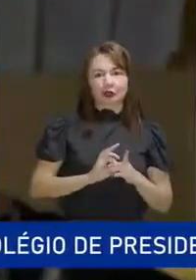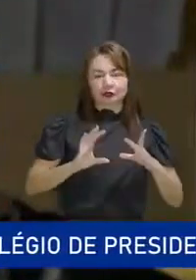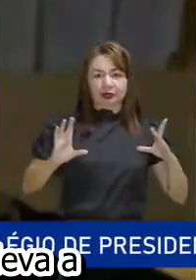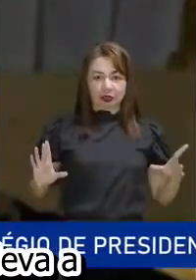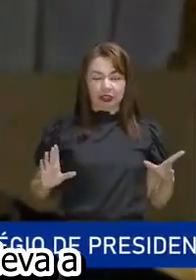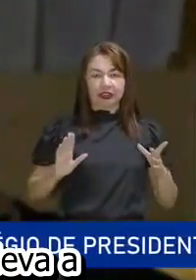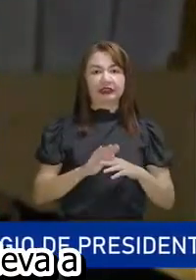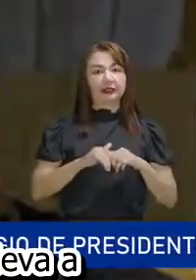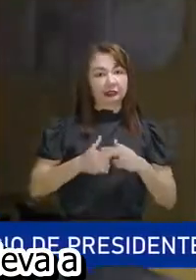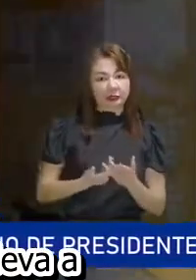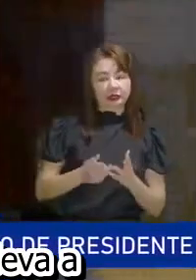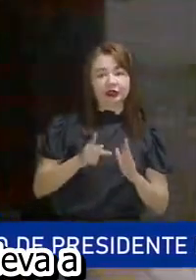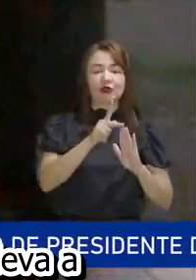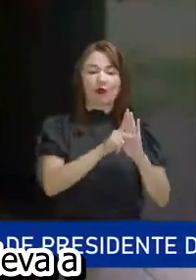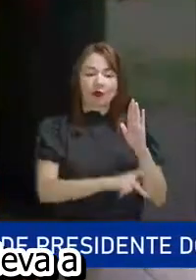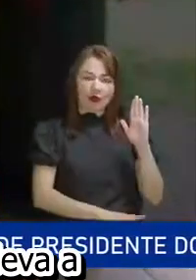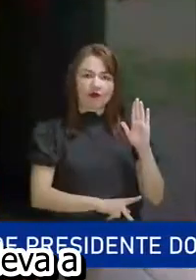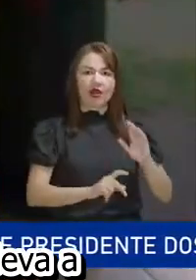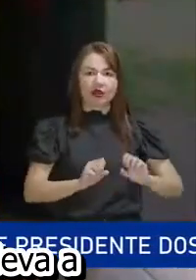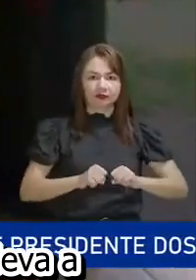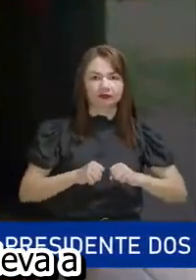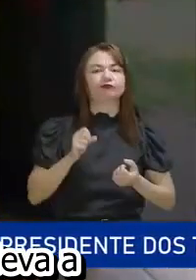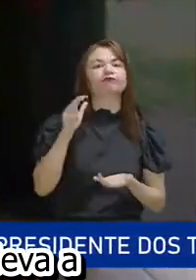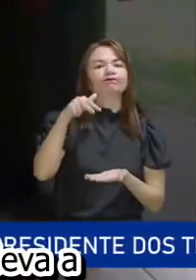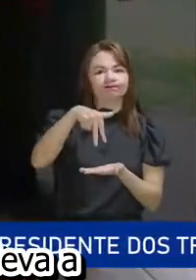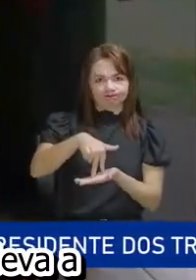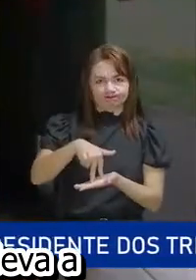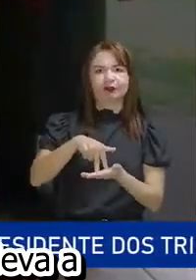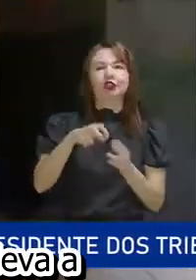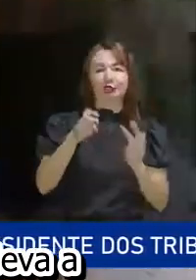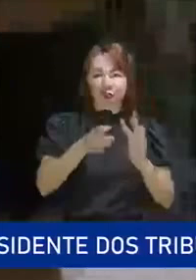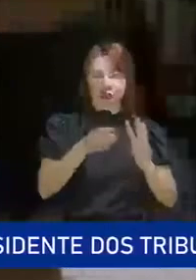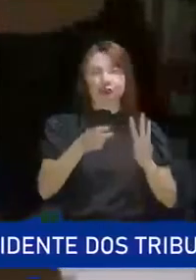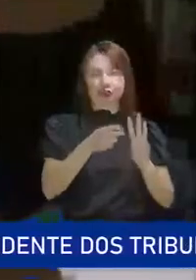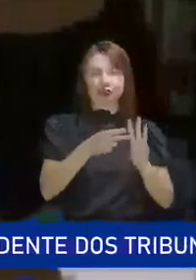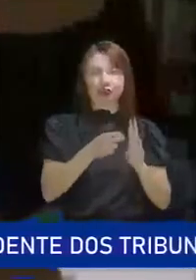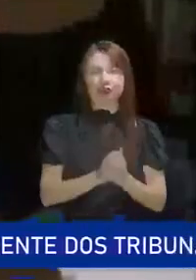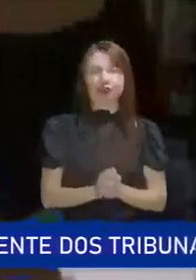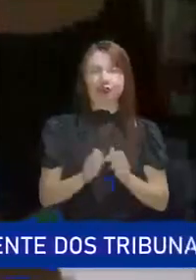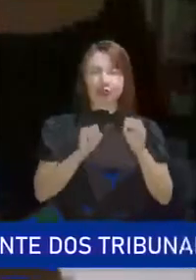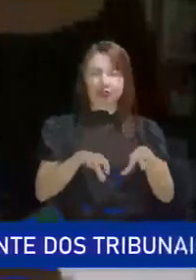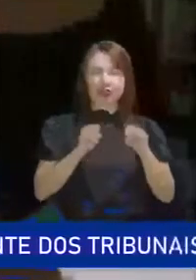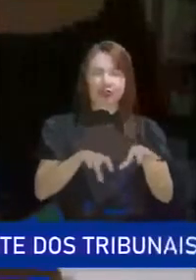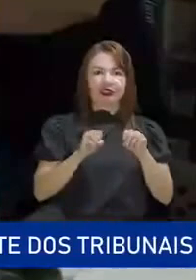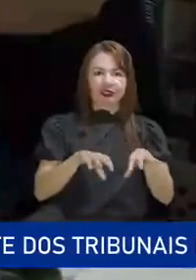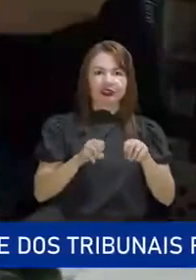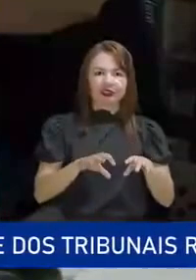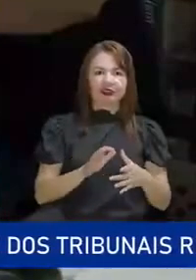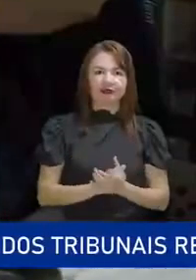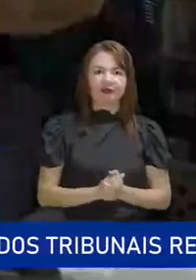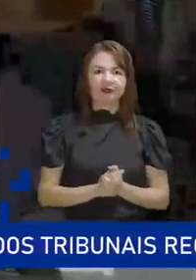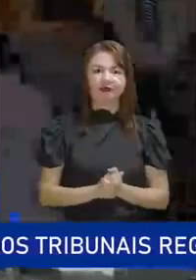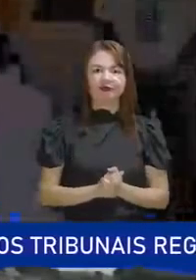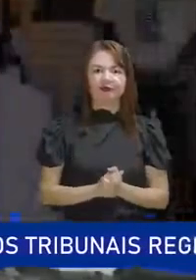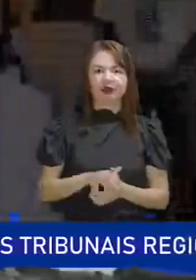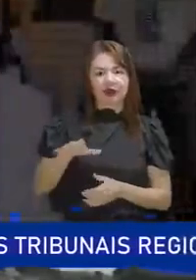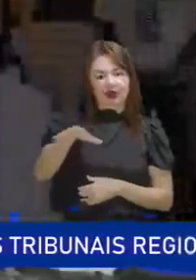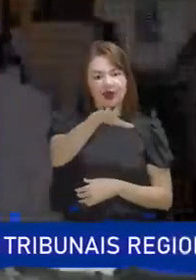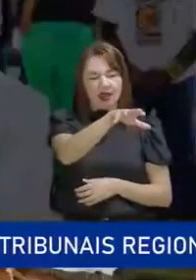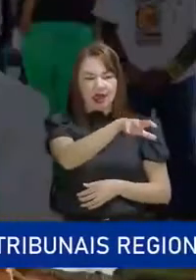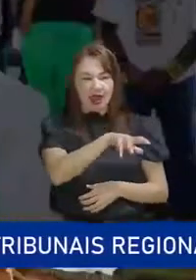Amapá criou um projeto Empoderamento Indígena, que leva a educação cívica para as aldeias do